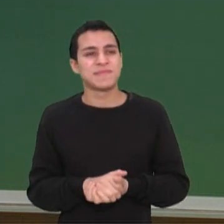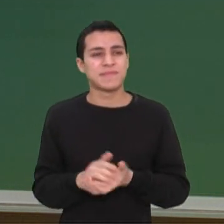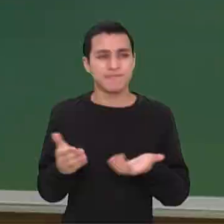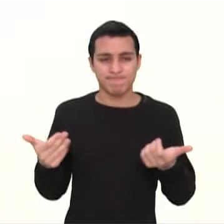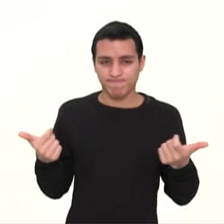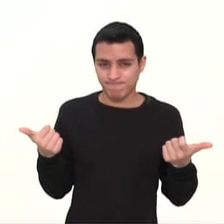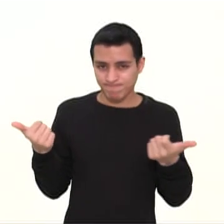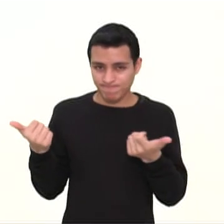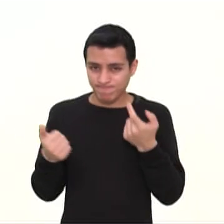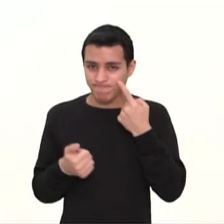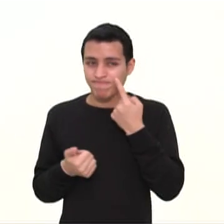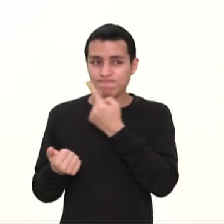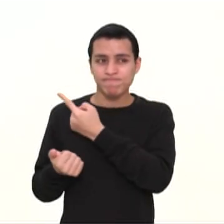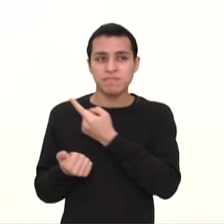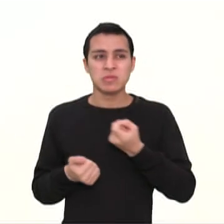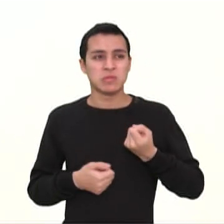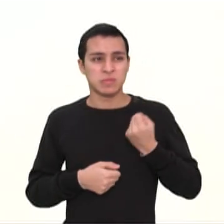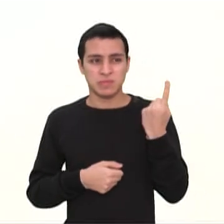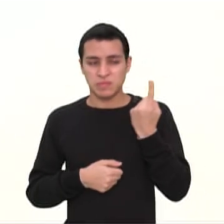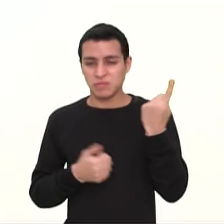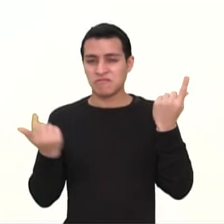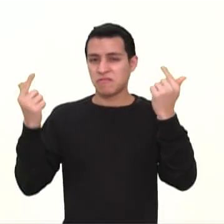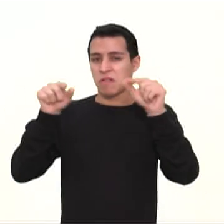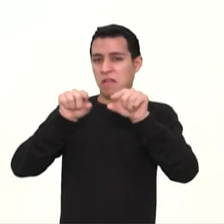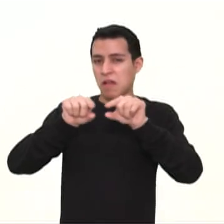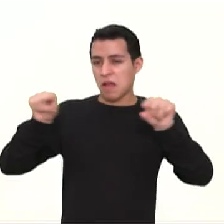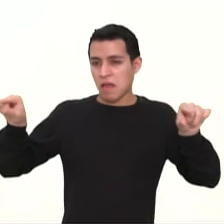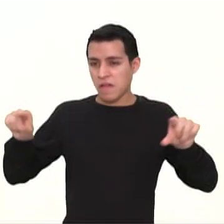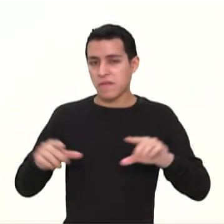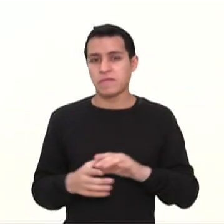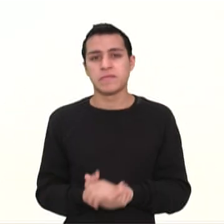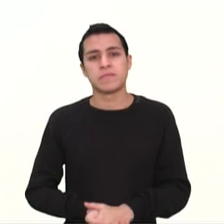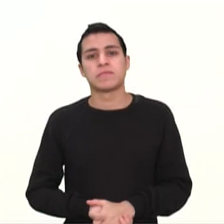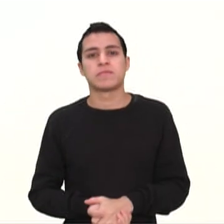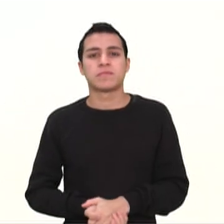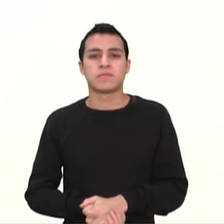Vamos lá. My family and I travel to Montreal next summer.